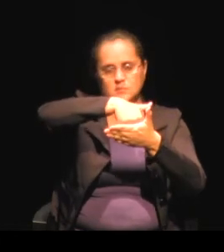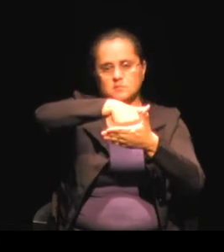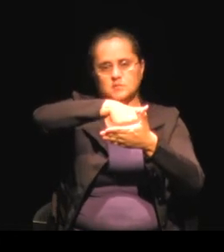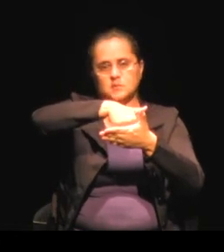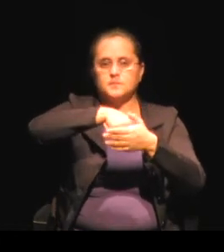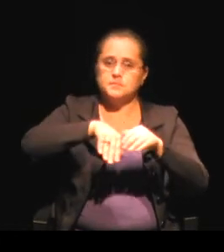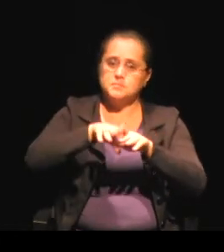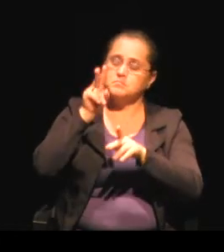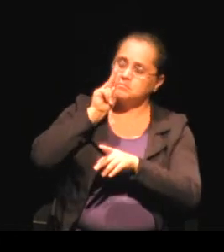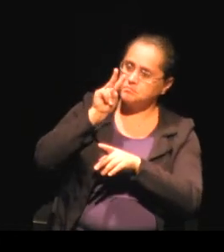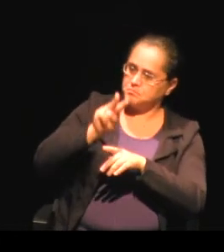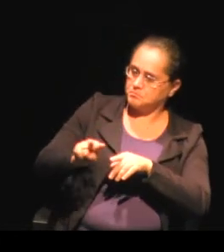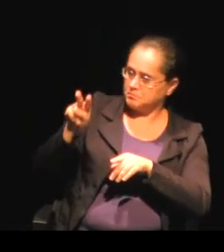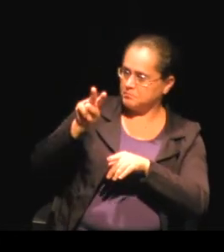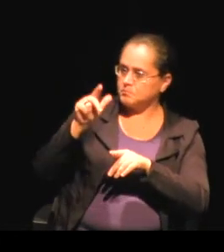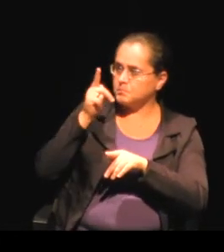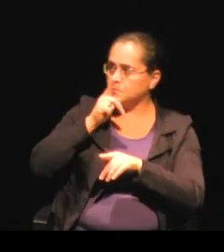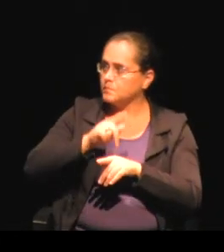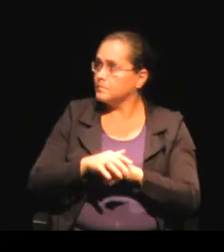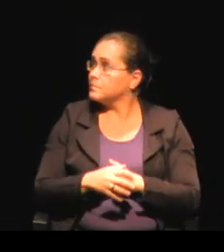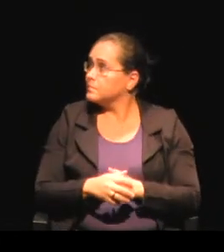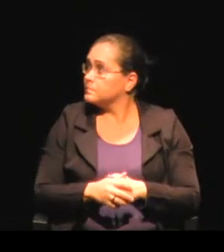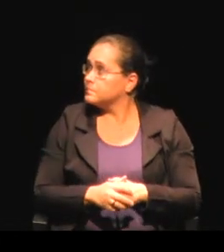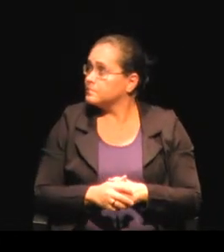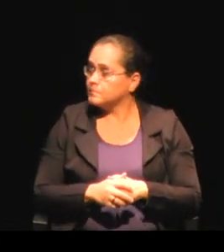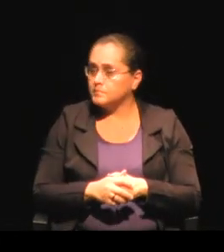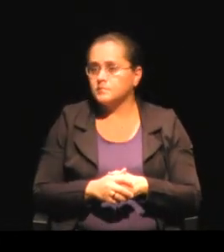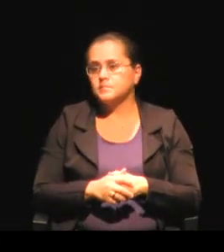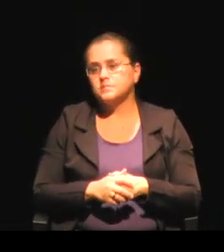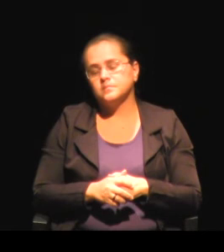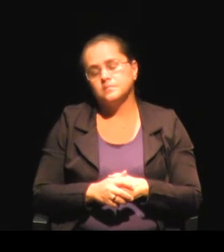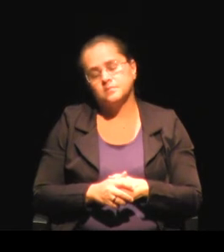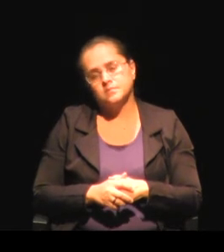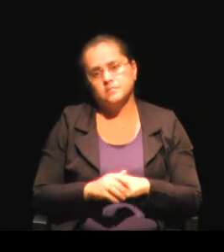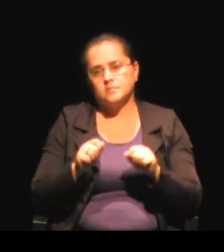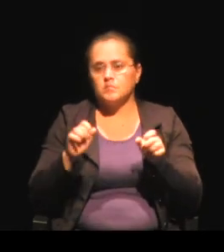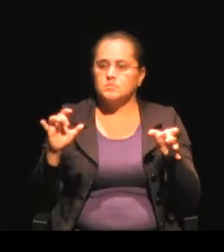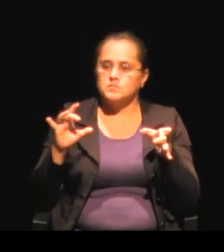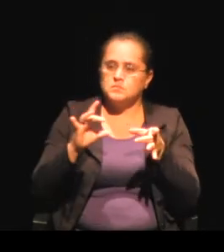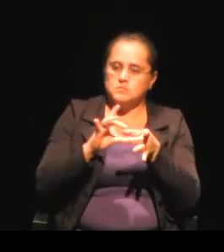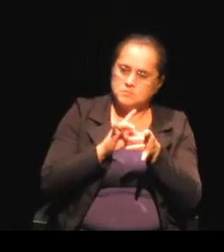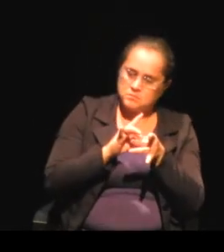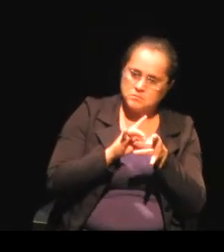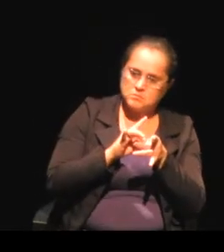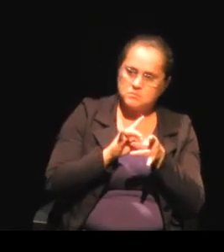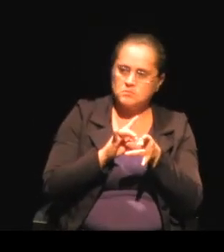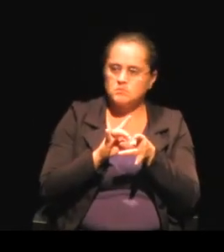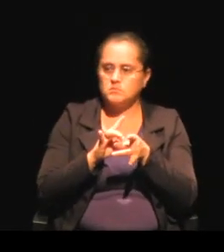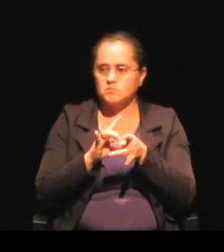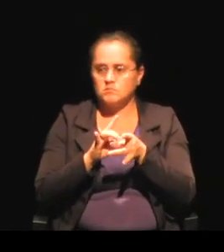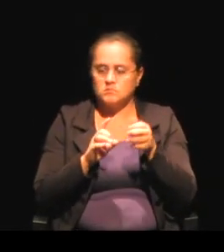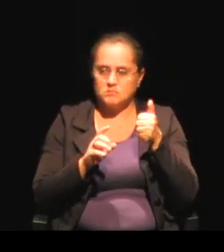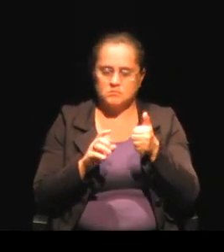se originou, de certa maneira, o Teatro Municipal. Era um antigo hotel, o dono do hotel começou a vender pianos aqui para a